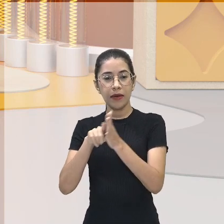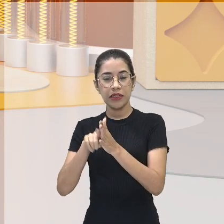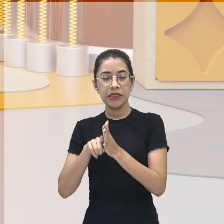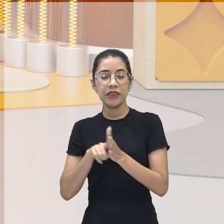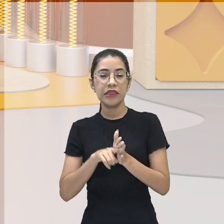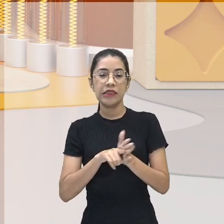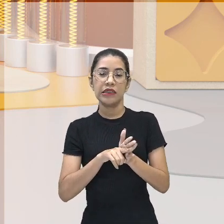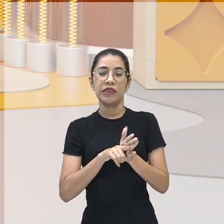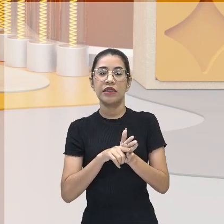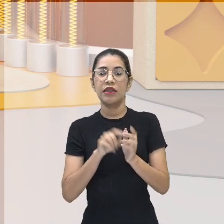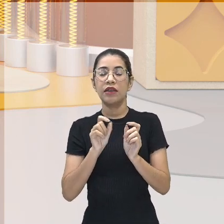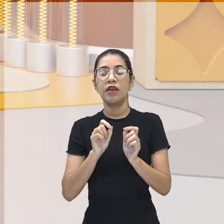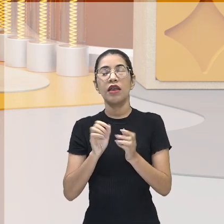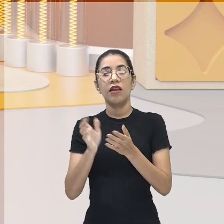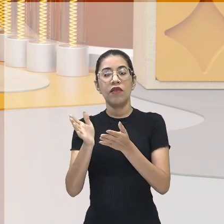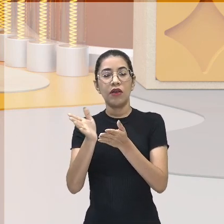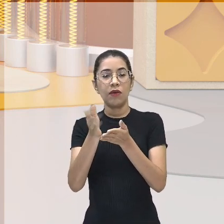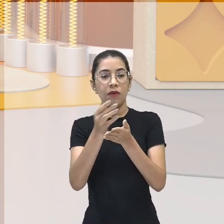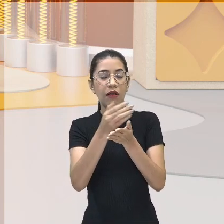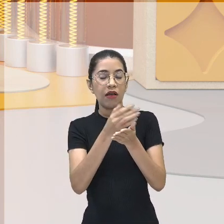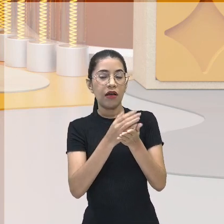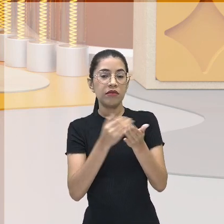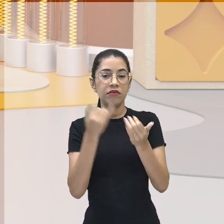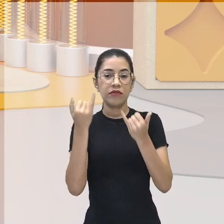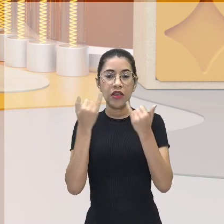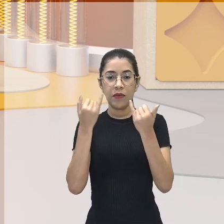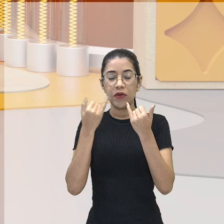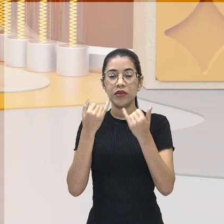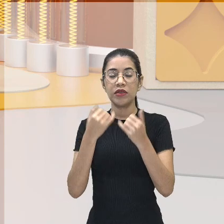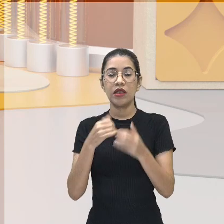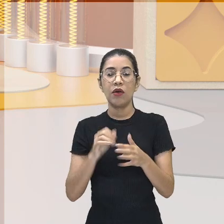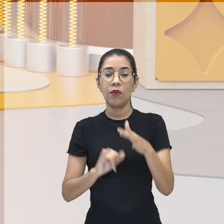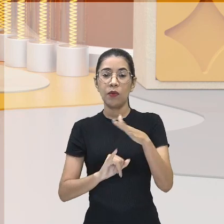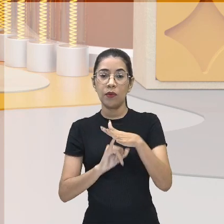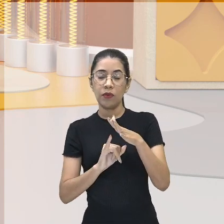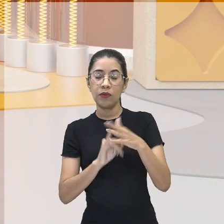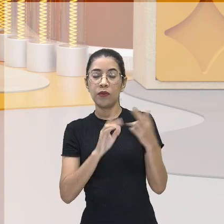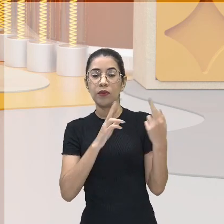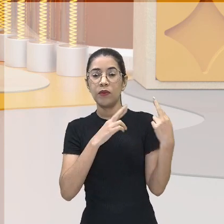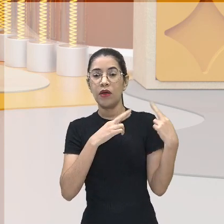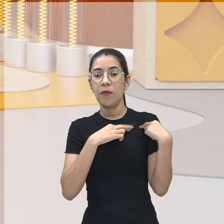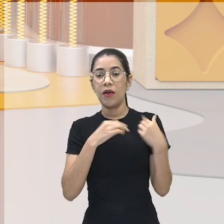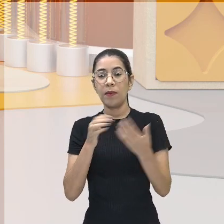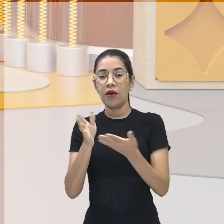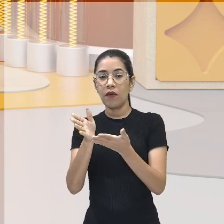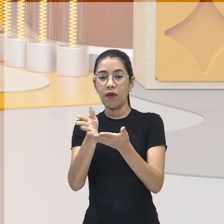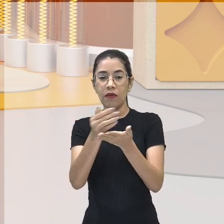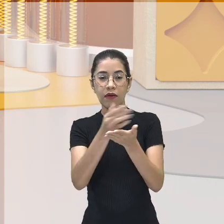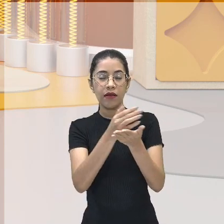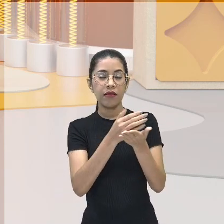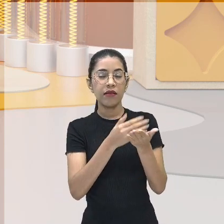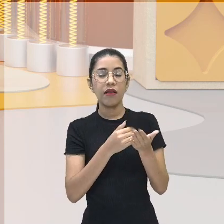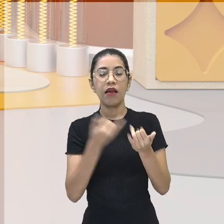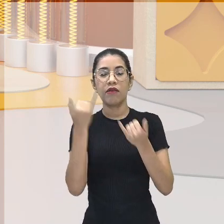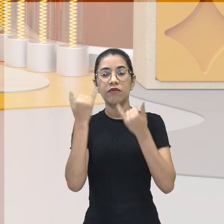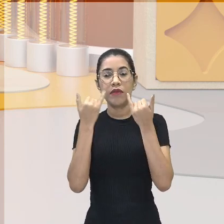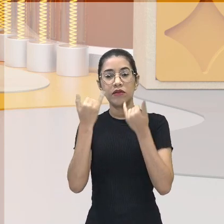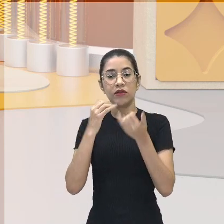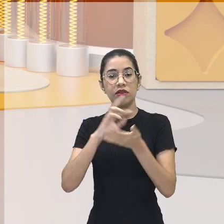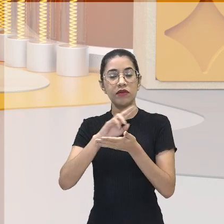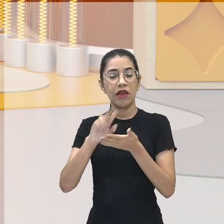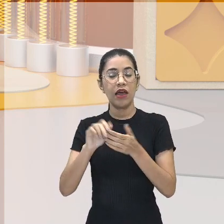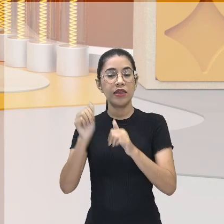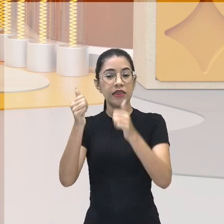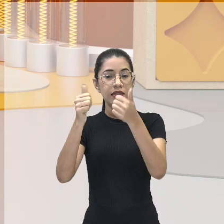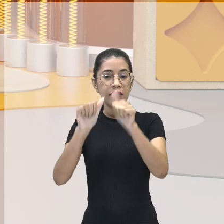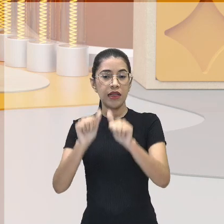feito pelo Instituto, que vai ficar responsável em fazer esse levantamento, essa análise e ir